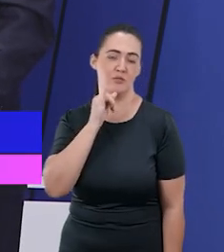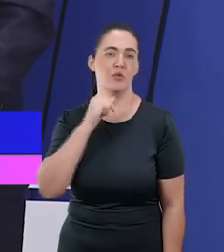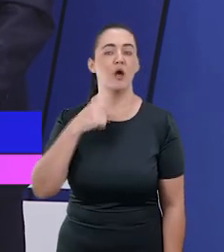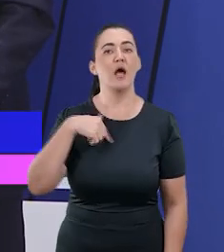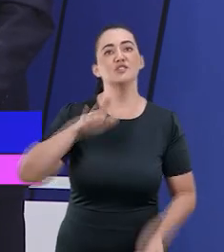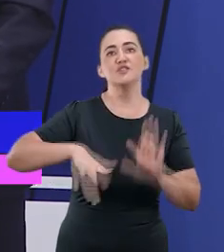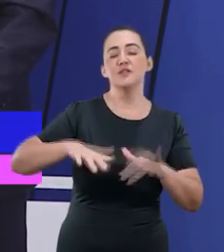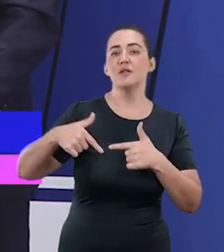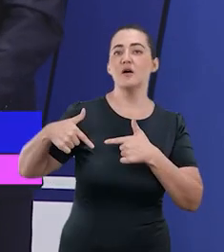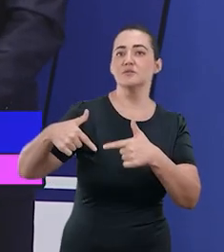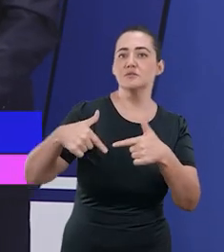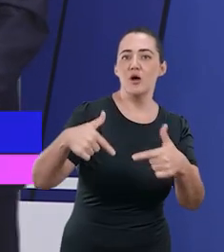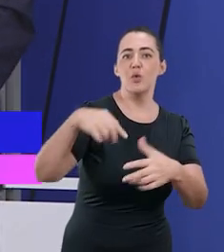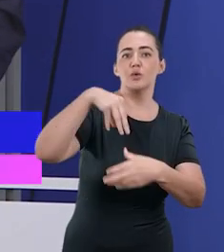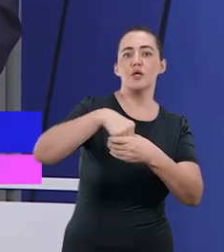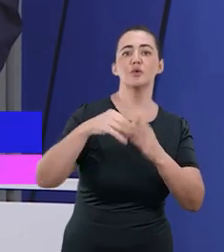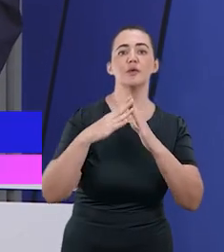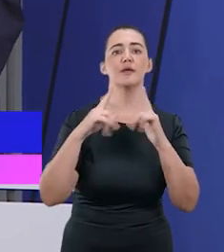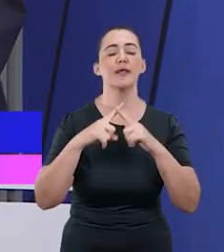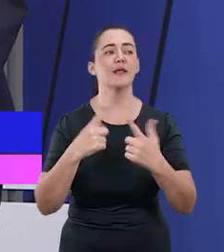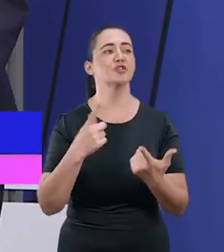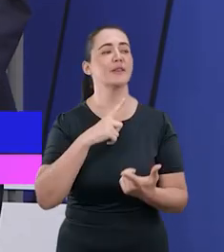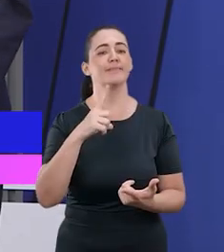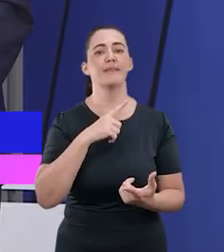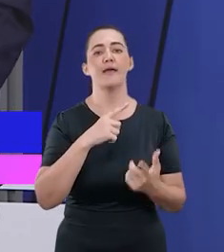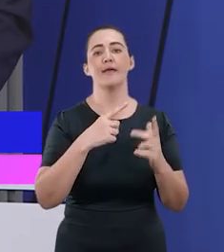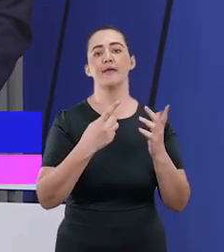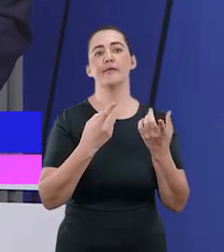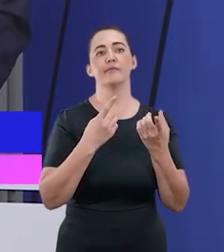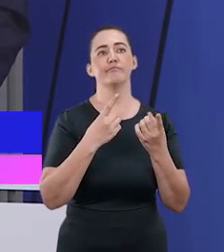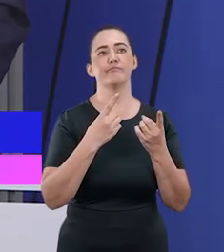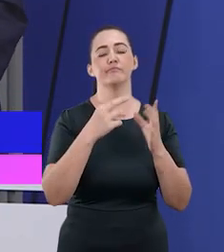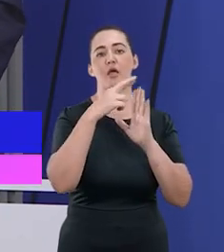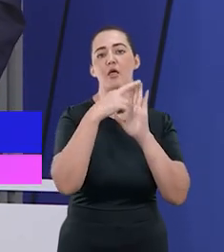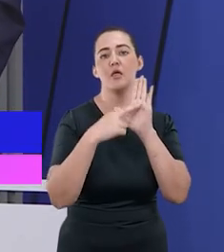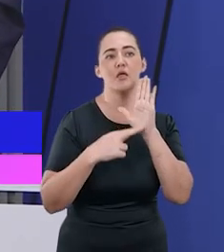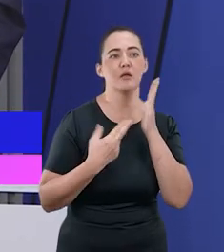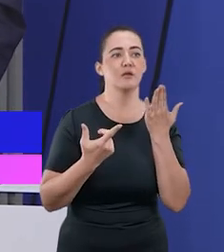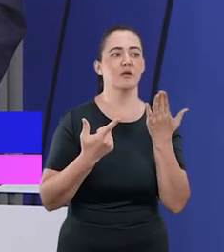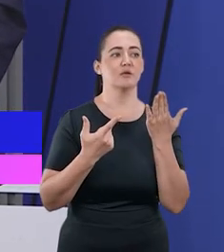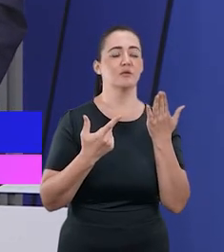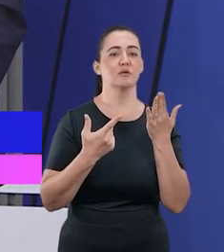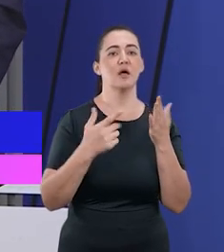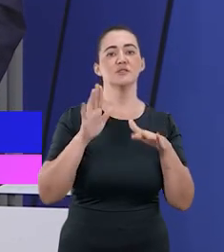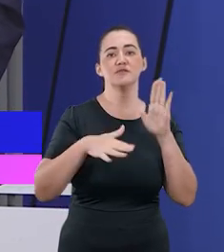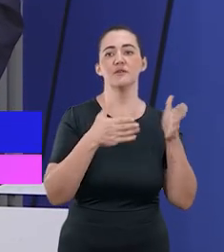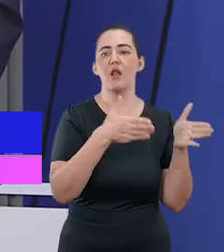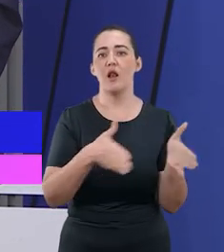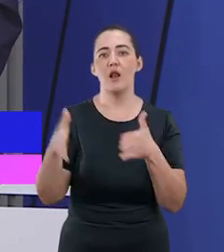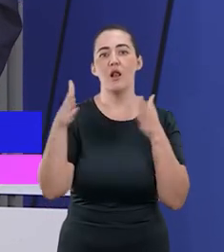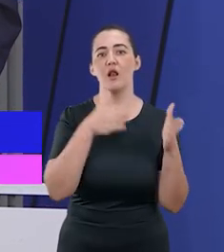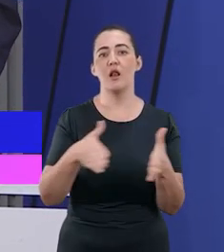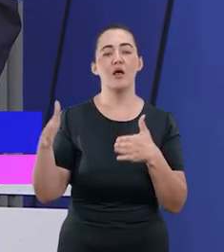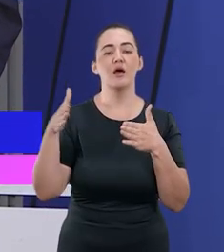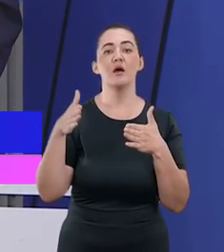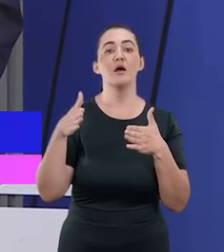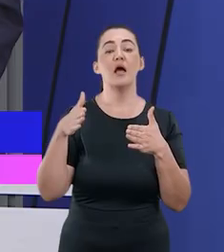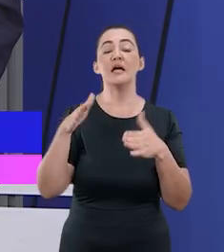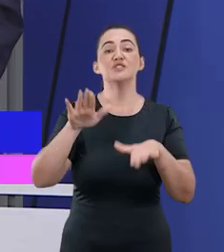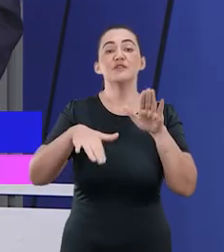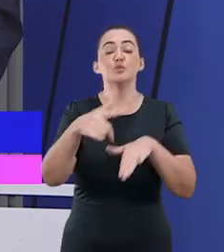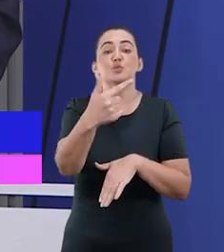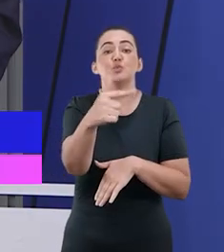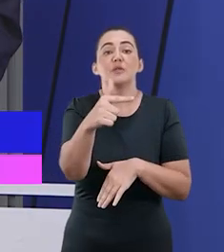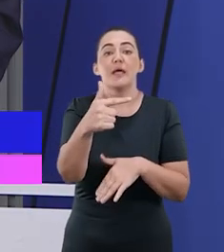esses ensinamentos, essas cerimônias, rituais que são feitos e que não têm base na Bíblia. A palavra é